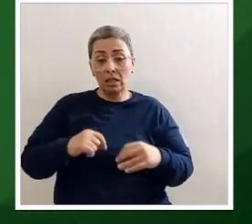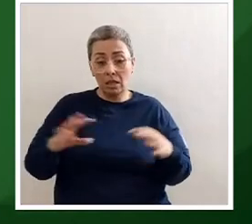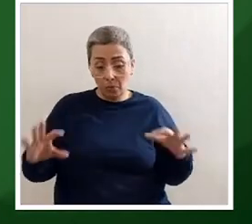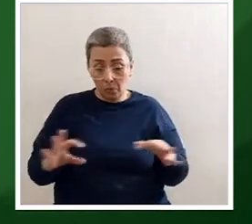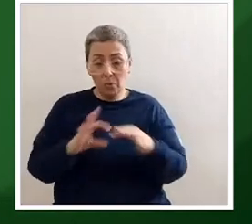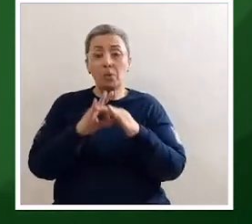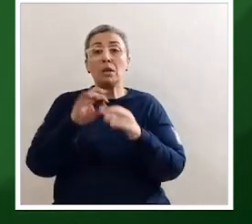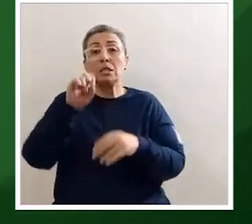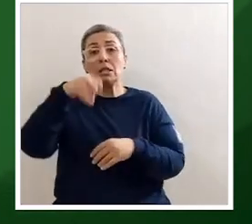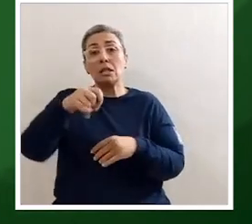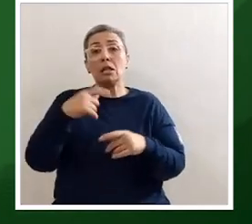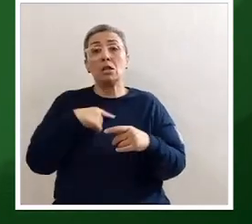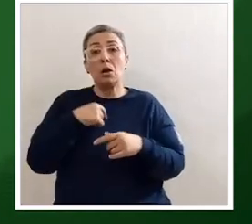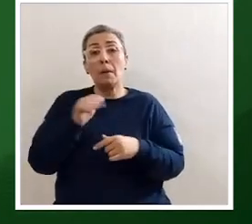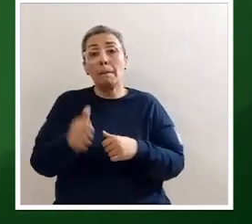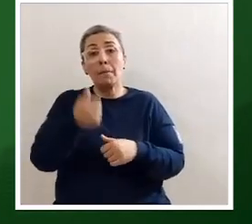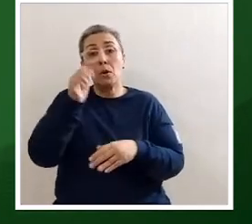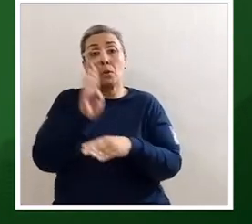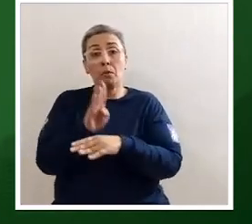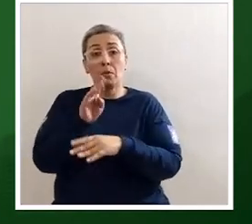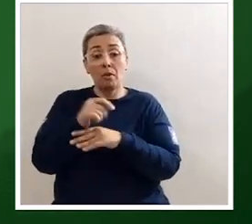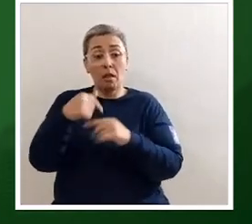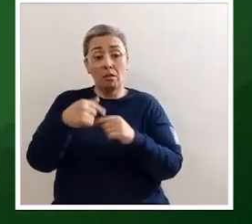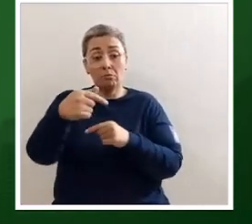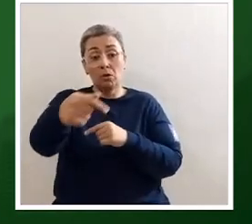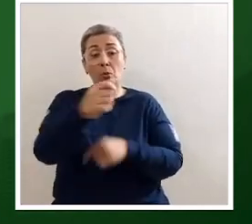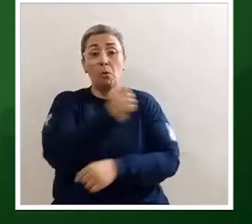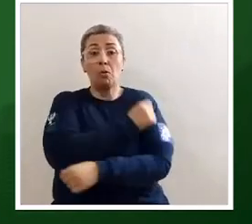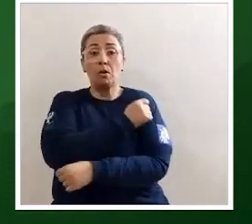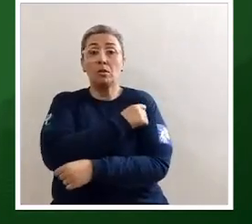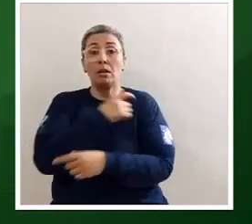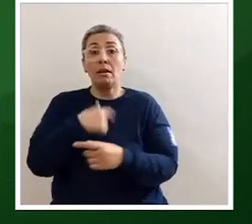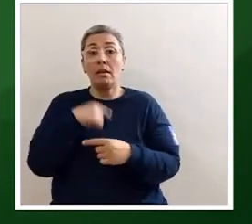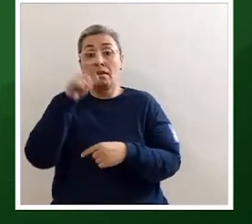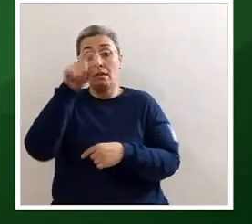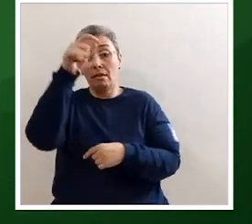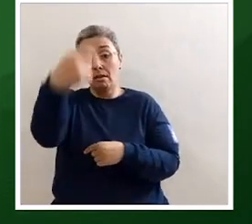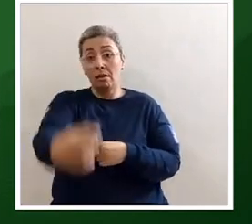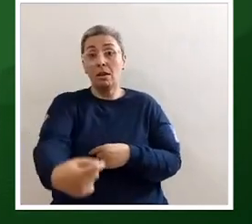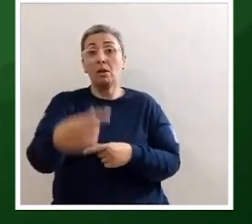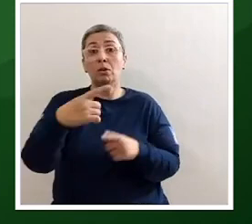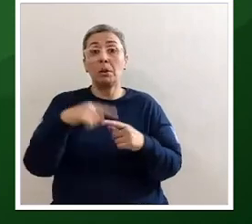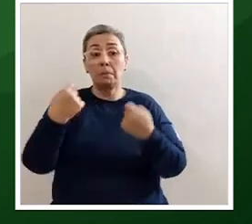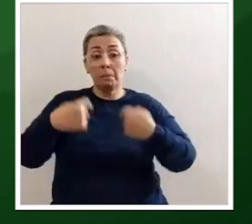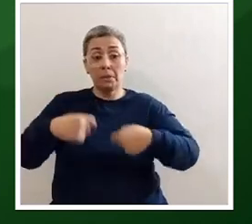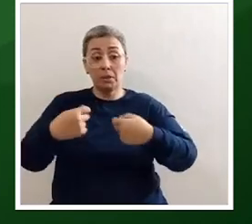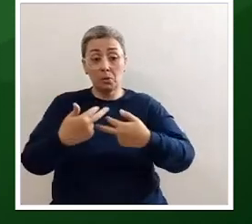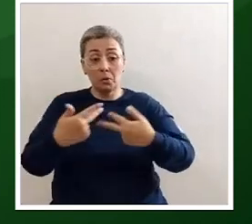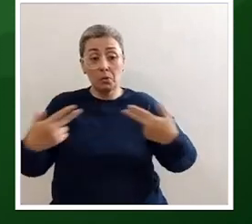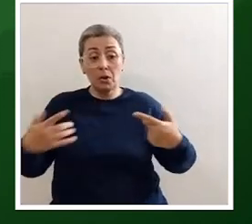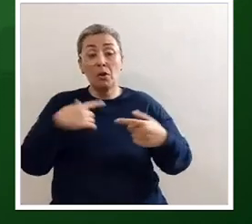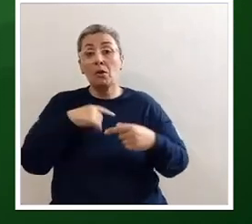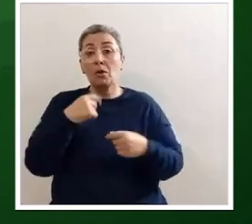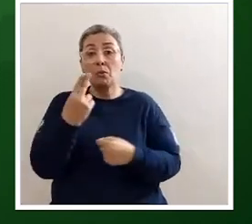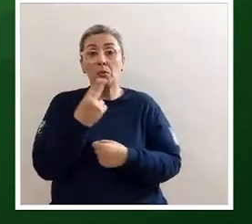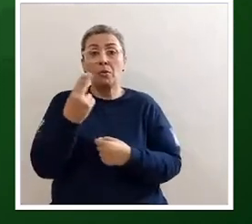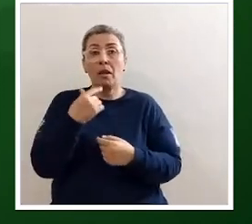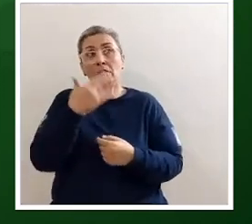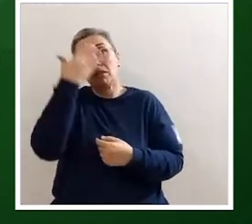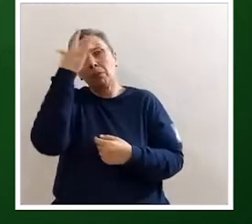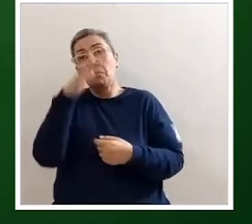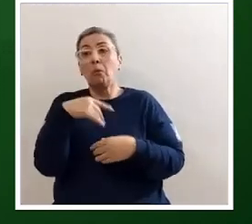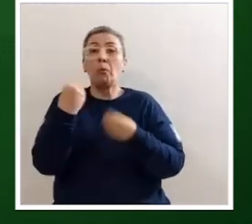Integradas porque o maior beneficiada Quem tá lá na ponta e quem tá lá na ponta na hora que ele precisa de alguma coisa ele não tem que saber